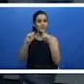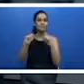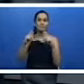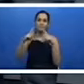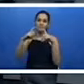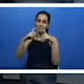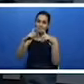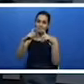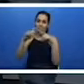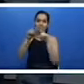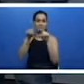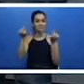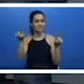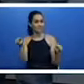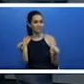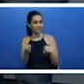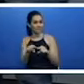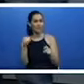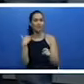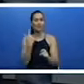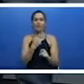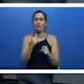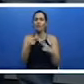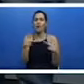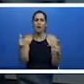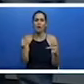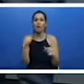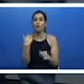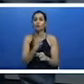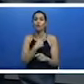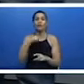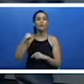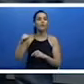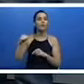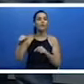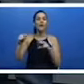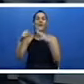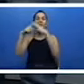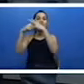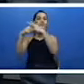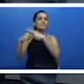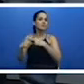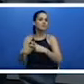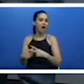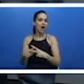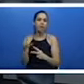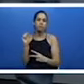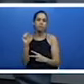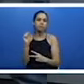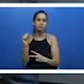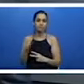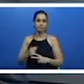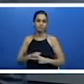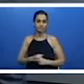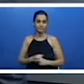aproveitar para revisar o conceito de, cadê que eu perdi?